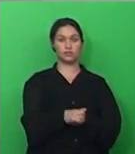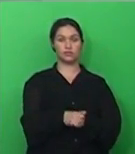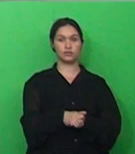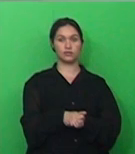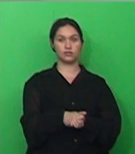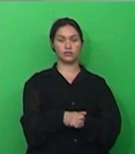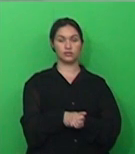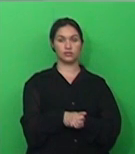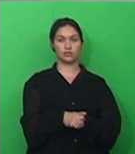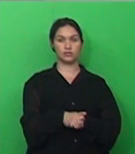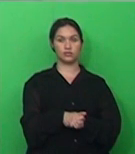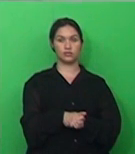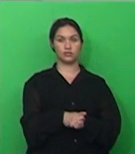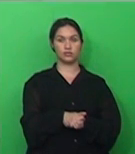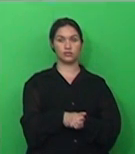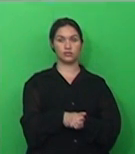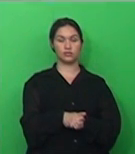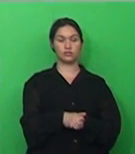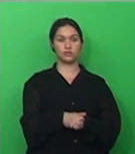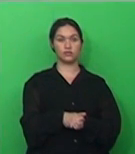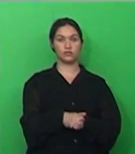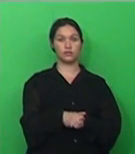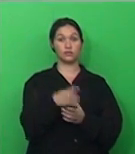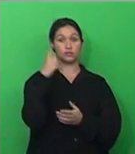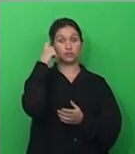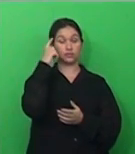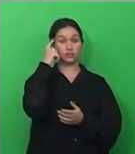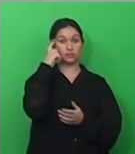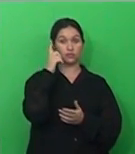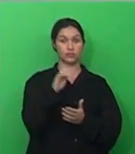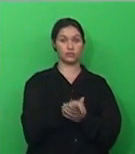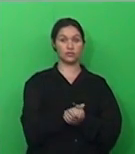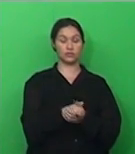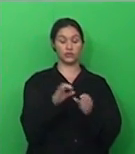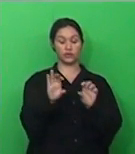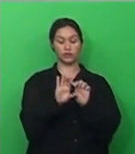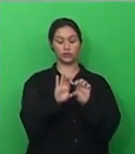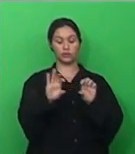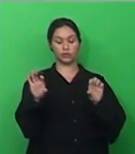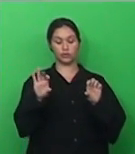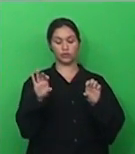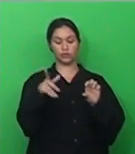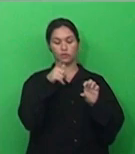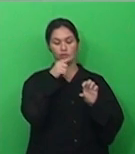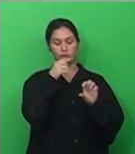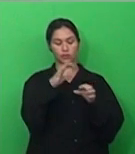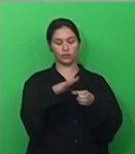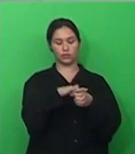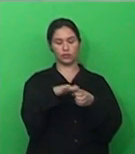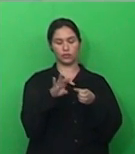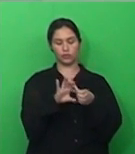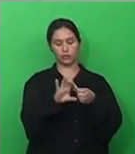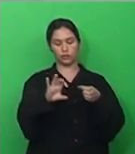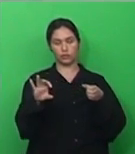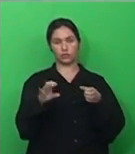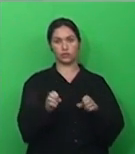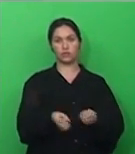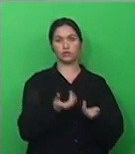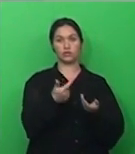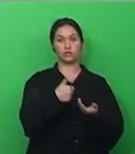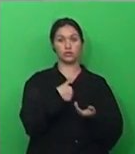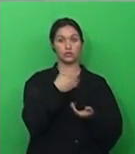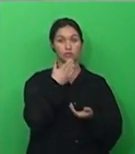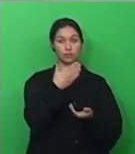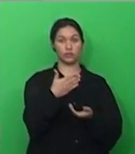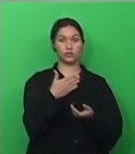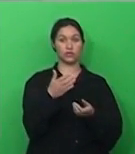bem, que é a nossa drenagem fluvial do município de Criciúma, principalmente no centro da cidade. Por isso, venho pedir para que possamos, vou encaminhar a partir de